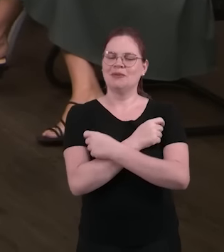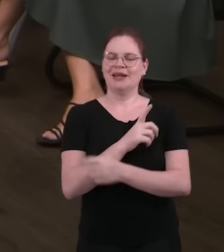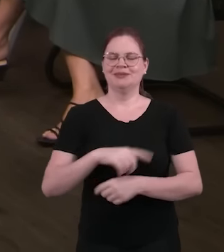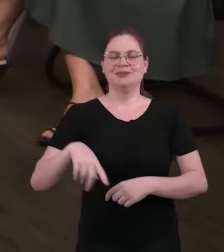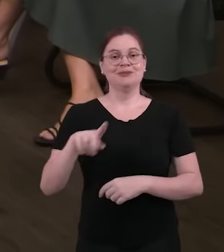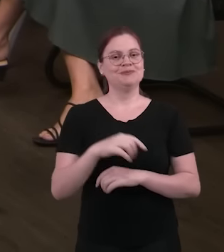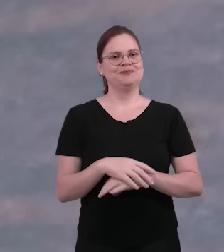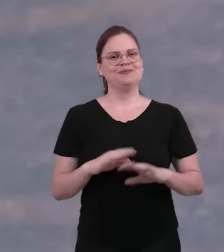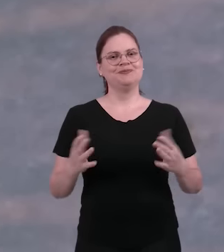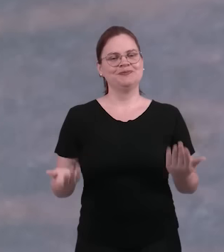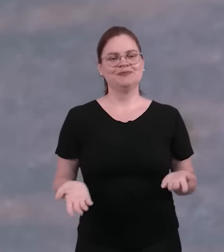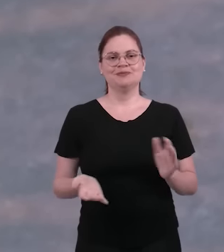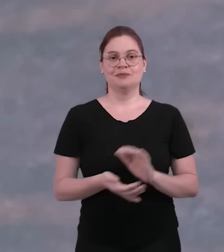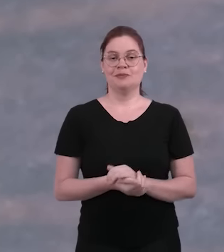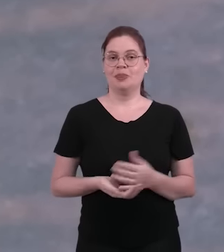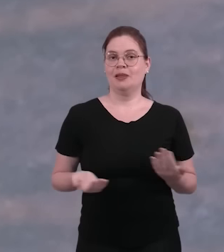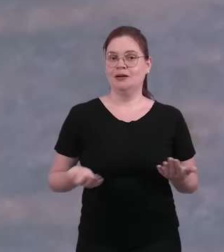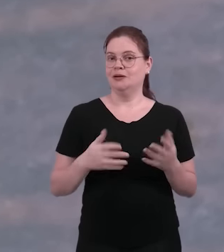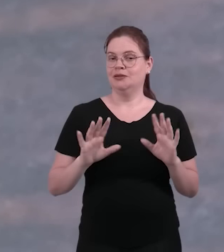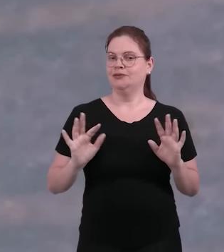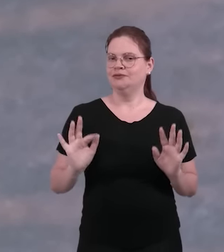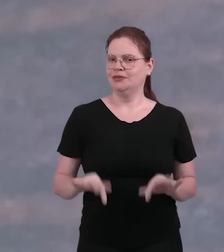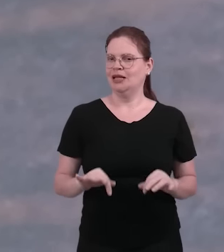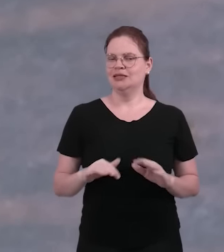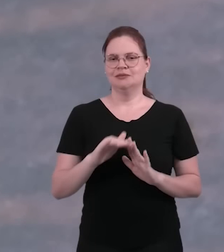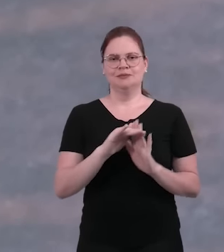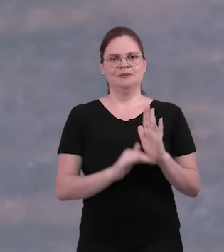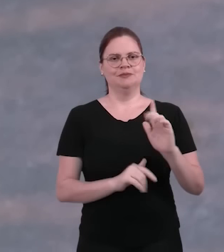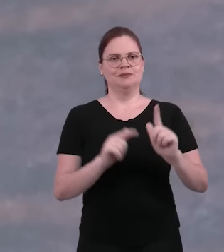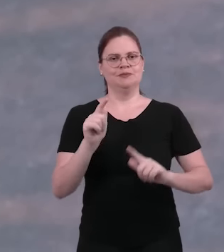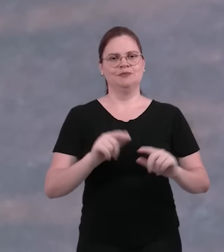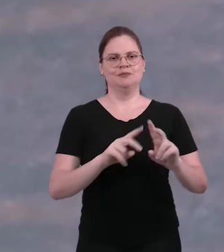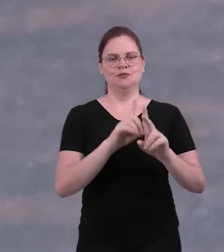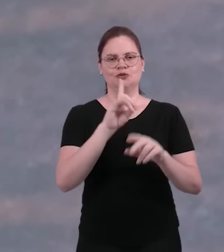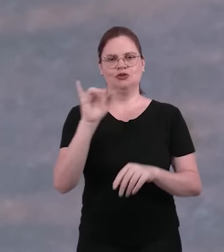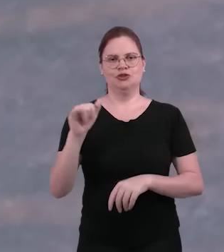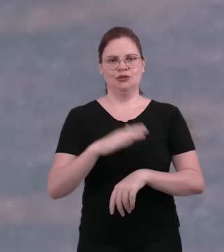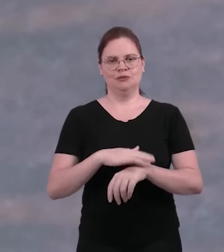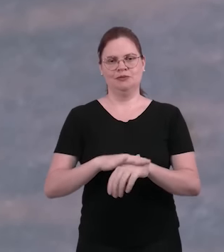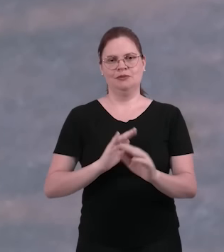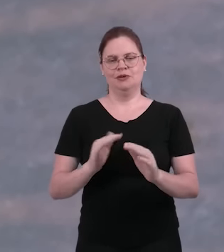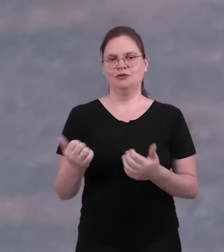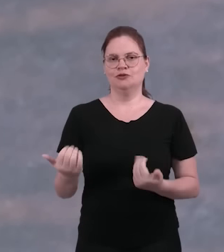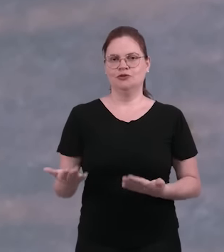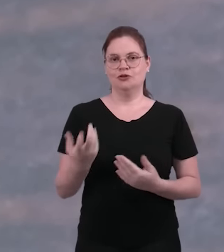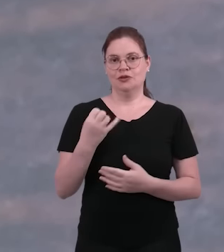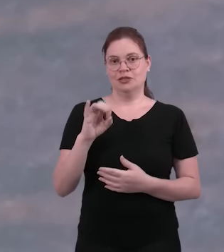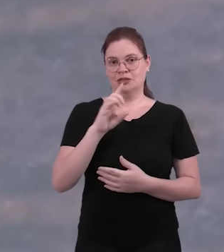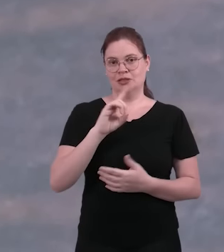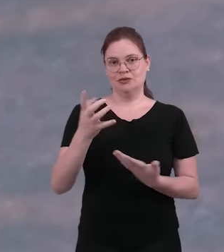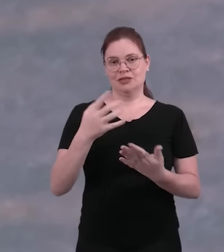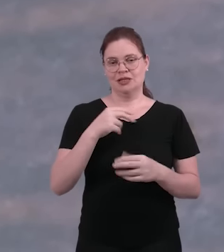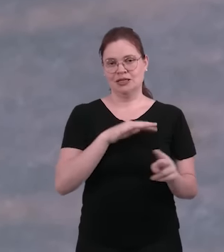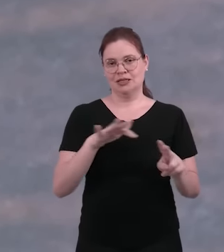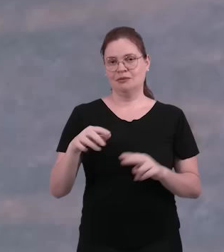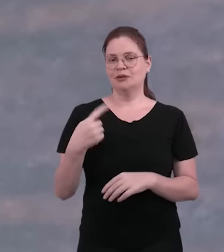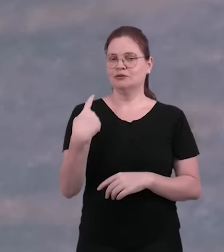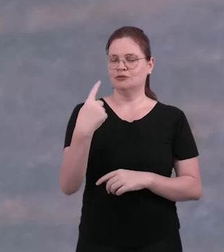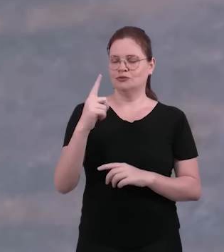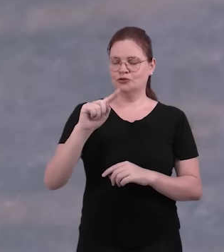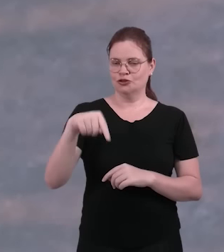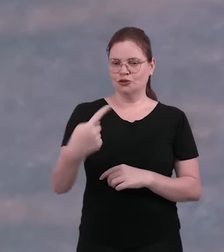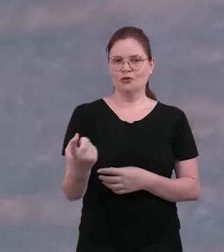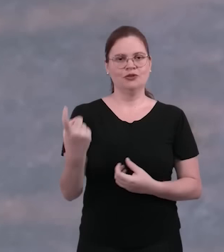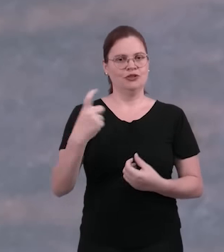em Santa Maria. Muito bem, a gente chega então ao final de mais uma edição do programa Os Dias da Minha Mocidade. Se Deus quiser, semana que vem nós estamos de volta com um